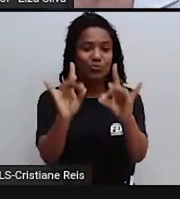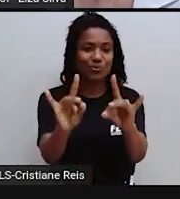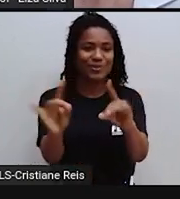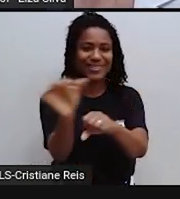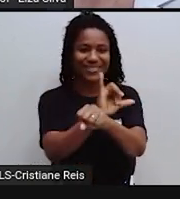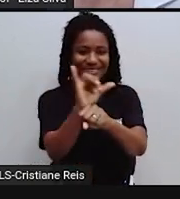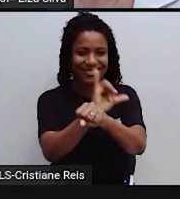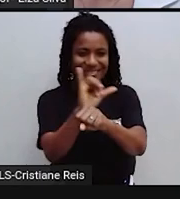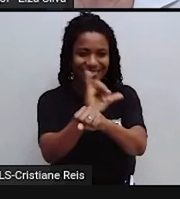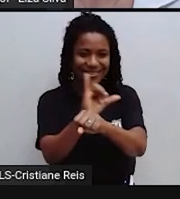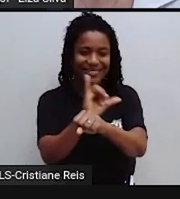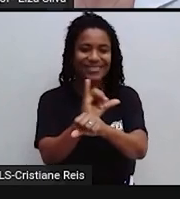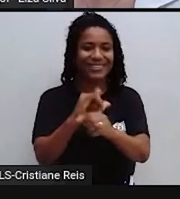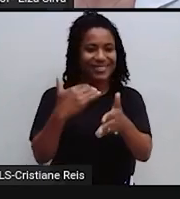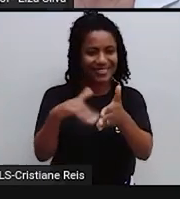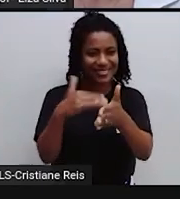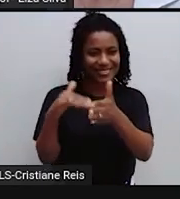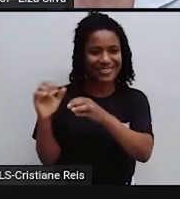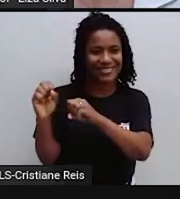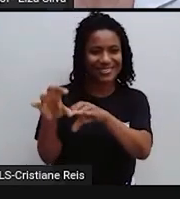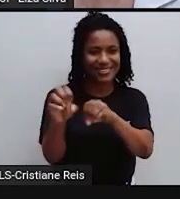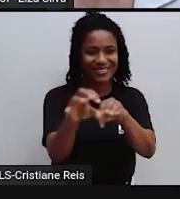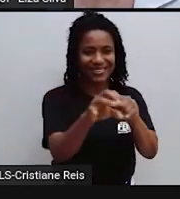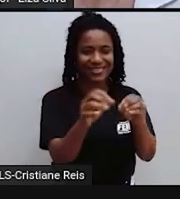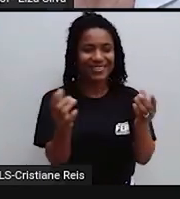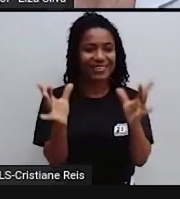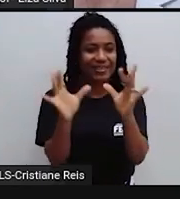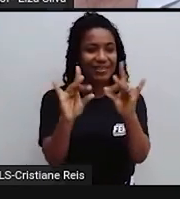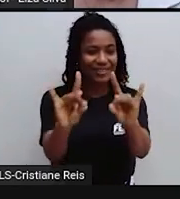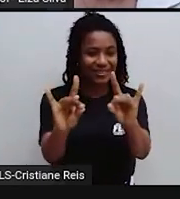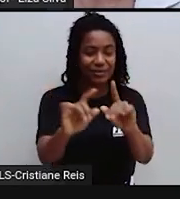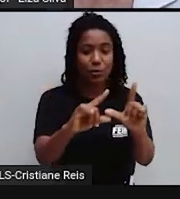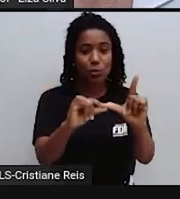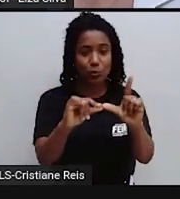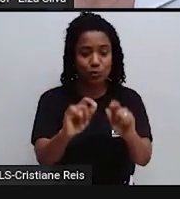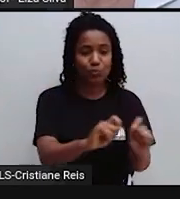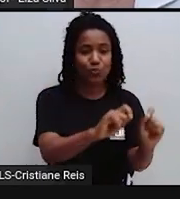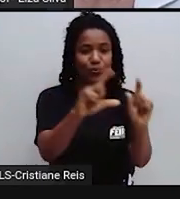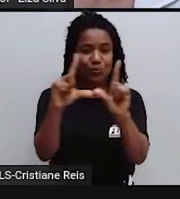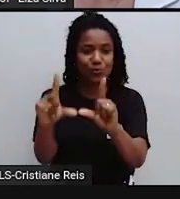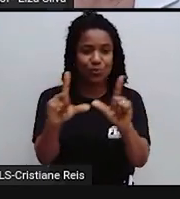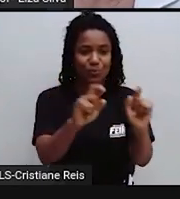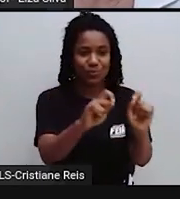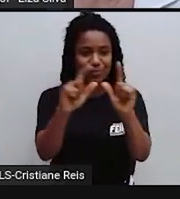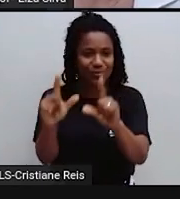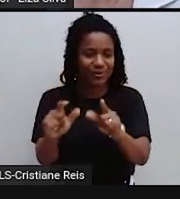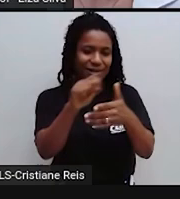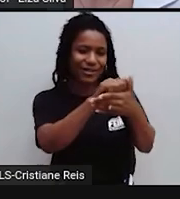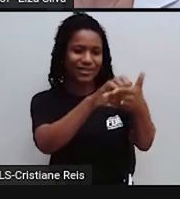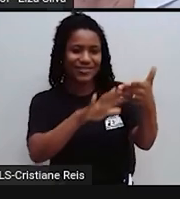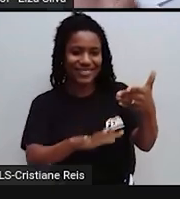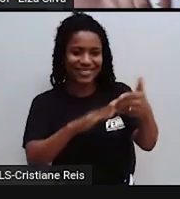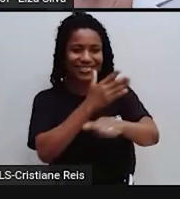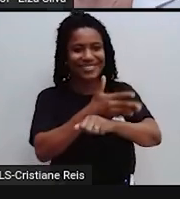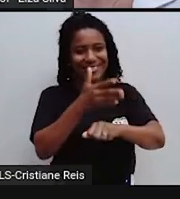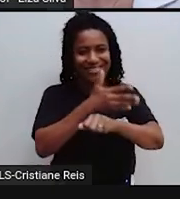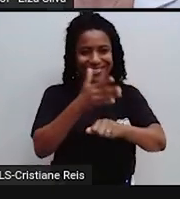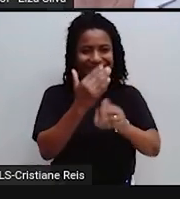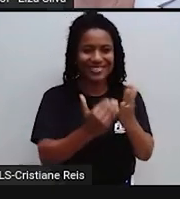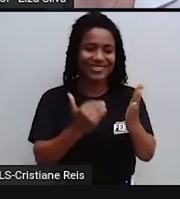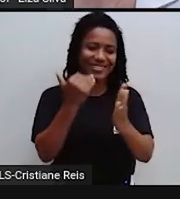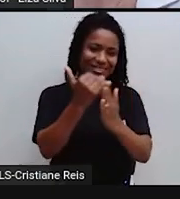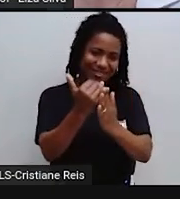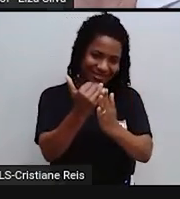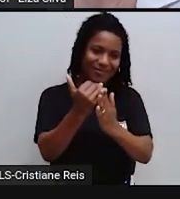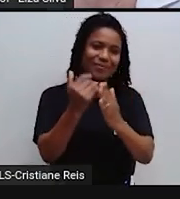lá no nosso canal da Seduc no YouTube, para que vocês possam acessar a atividade e realizar,